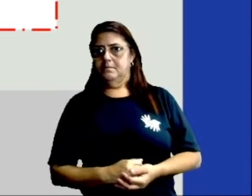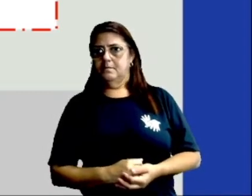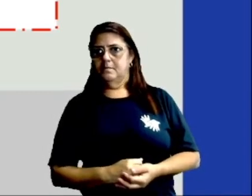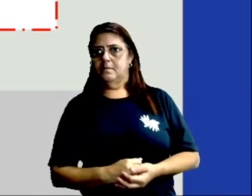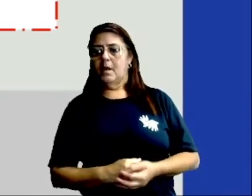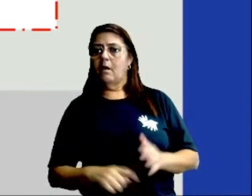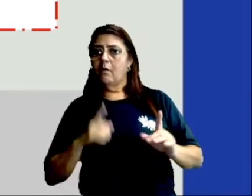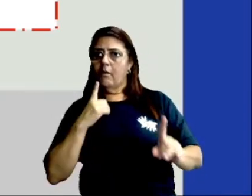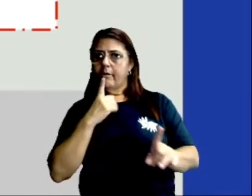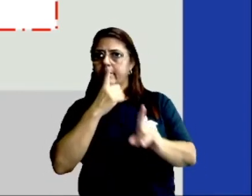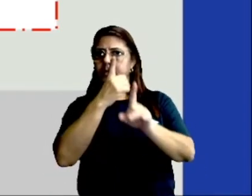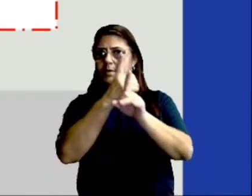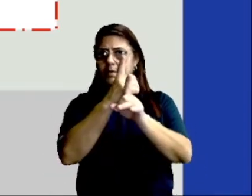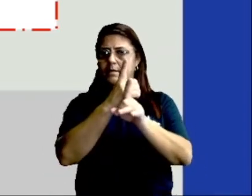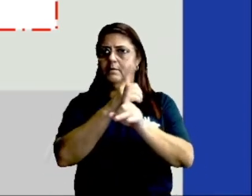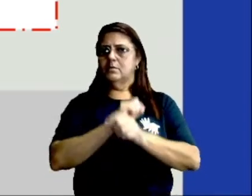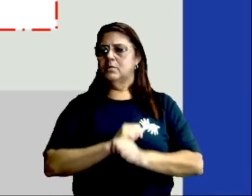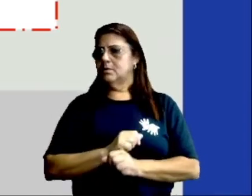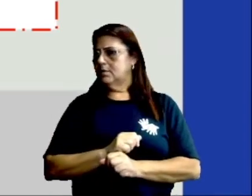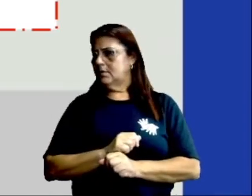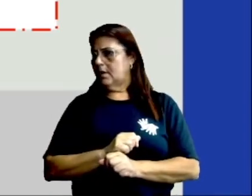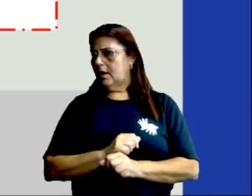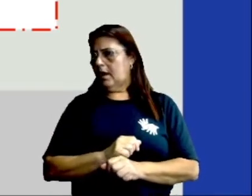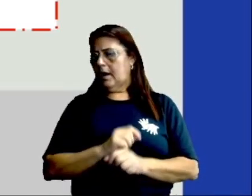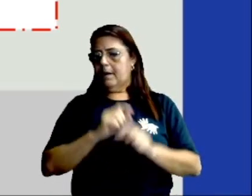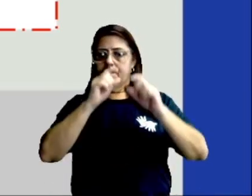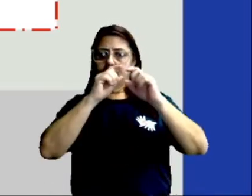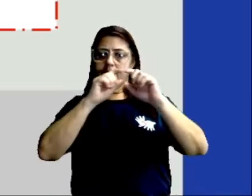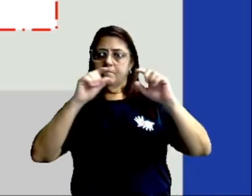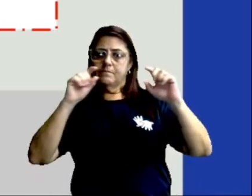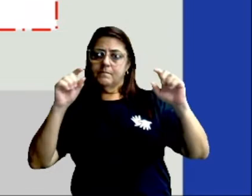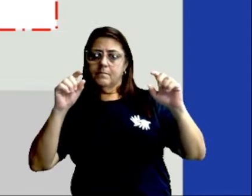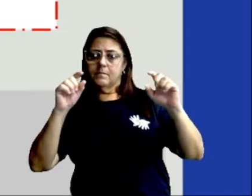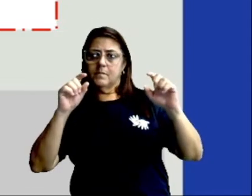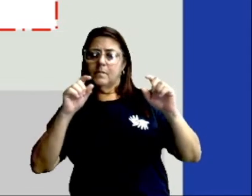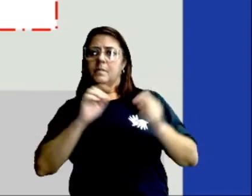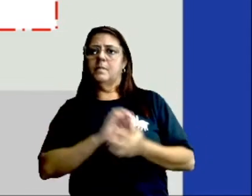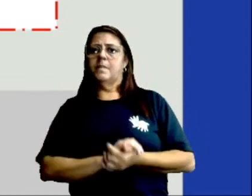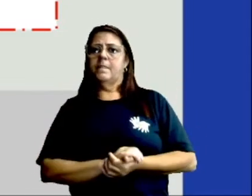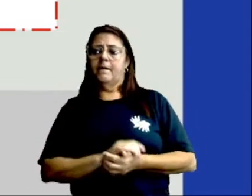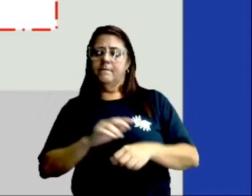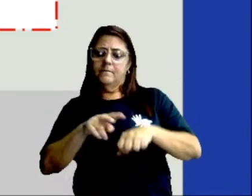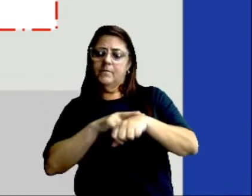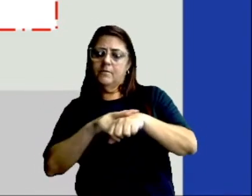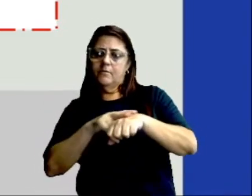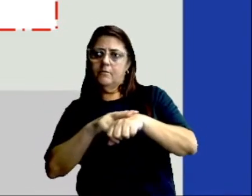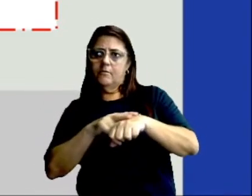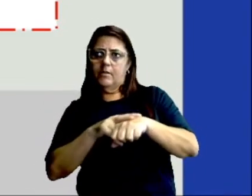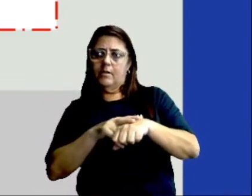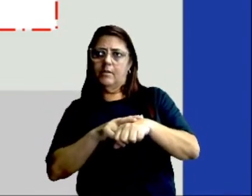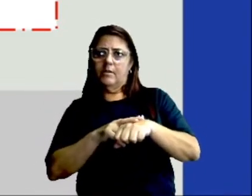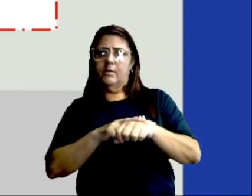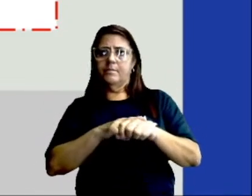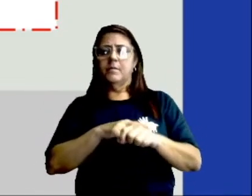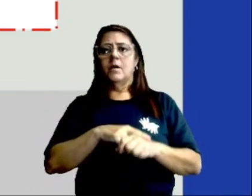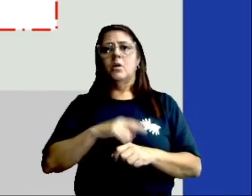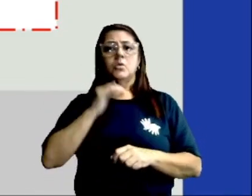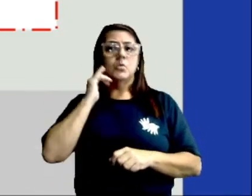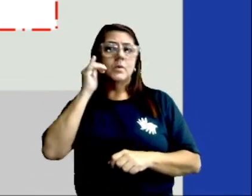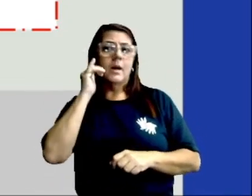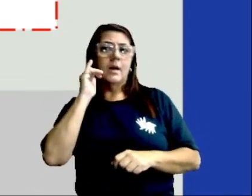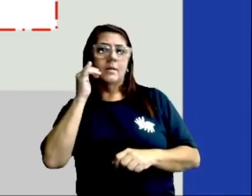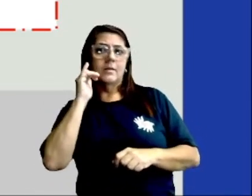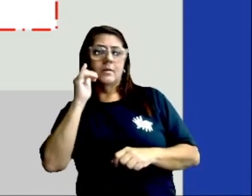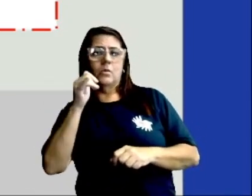Então encontramos aqui, ó, a primeira fala, destaquei de verde, que é a fala do narrador. Num belo